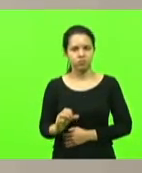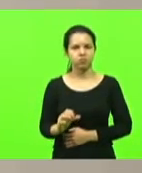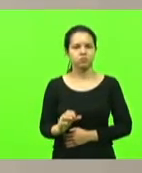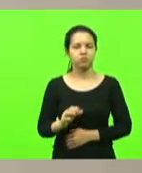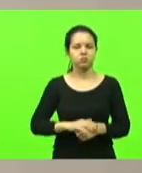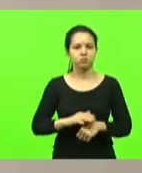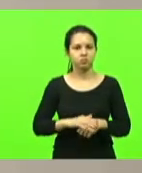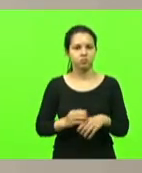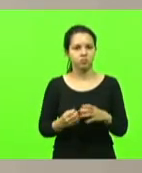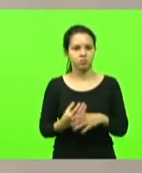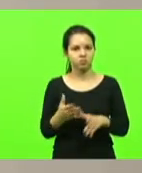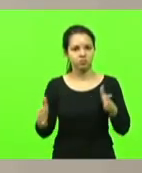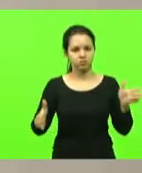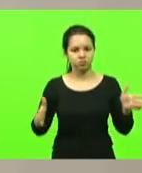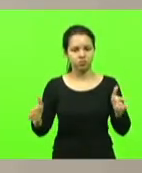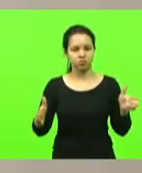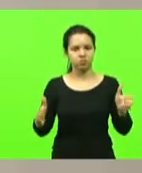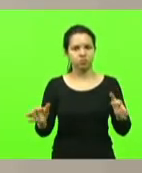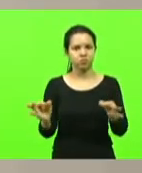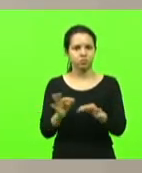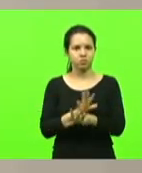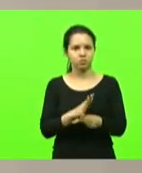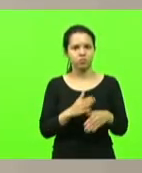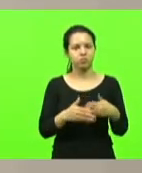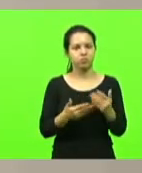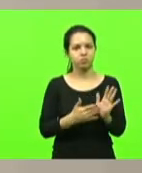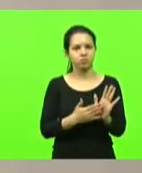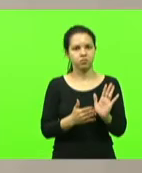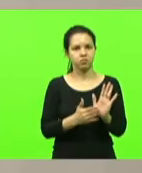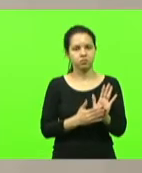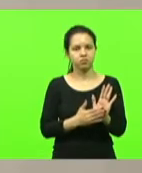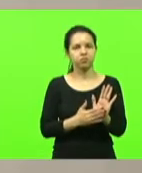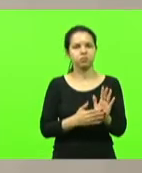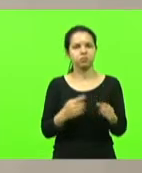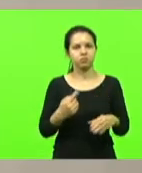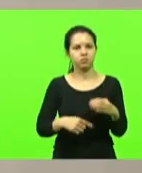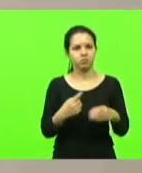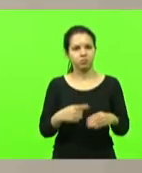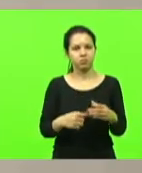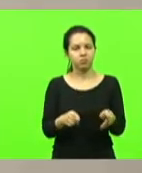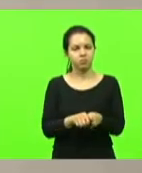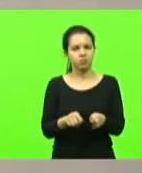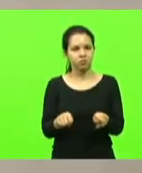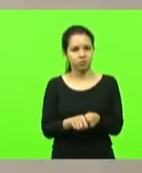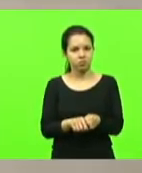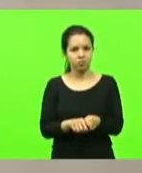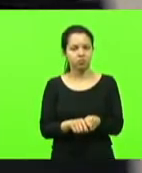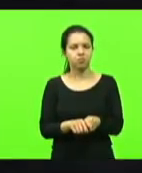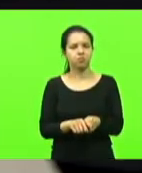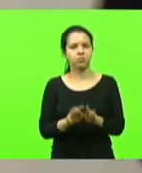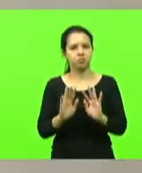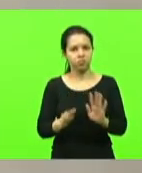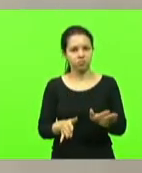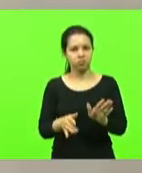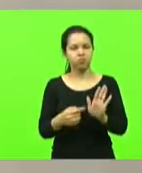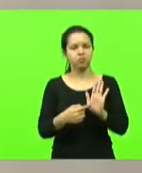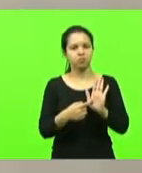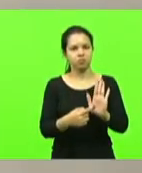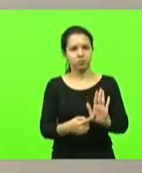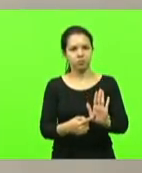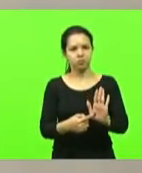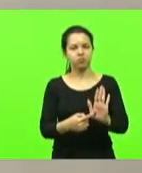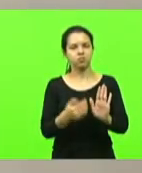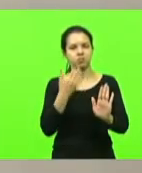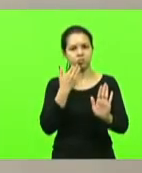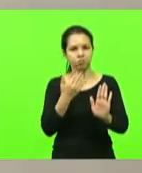se esgotado o prazo do trâmite da citada proposição na comissão competente, bem como já ter sido apresentado requerimento com o mesmo pleito ao